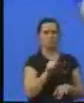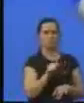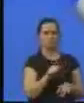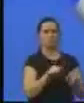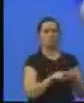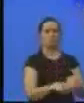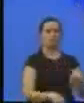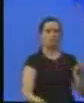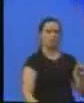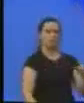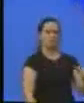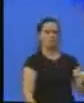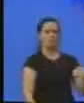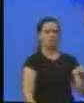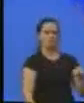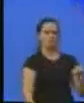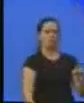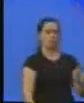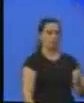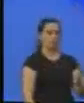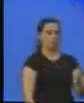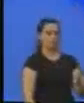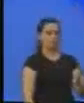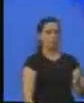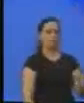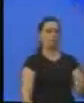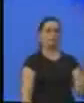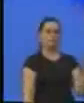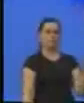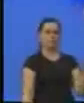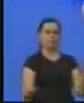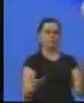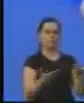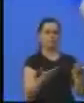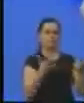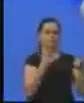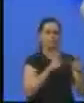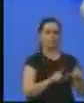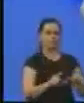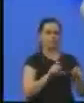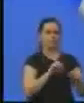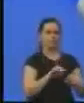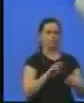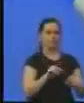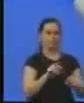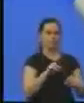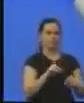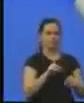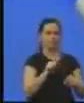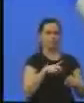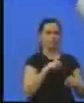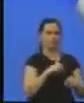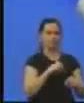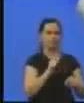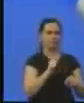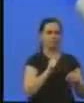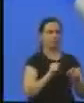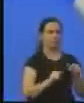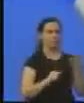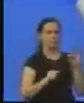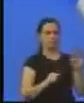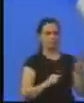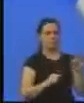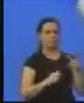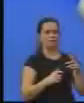de U. Vamos agora a uma outra derivada. f de x igual a e elevado